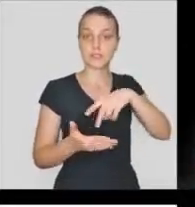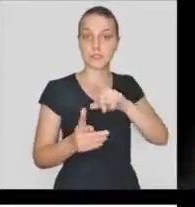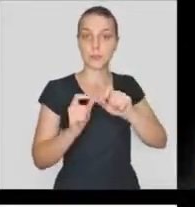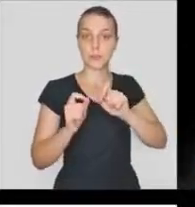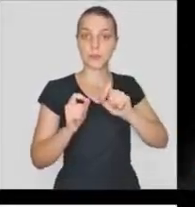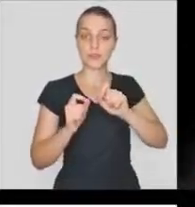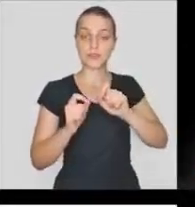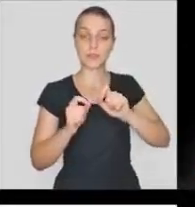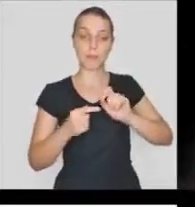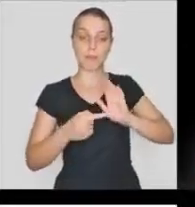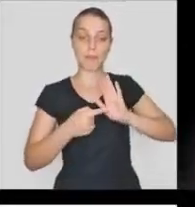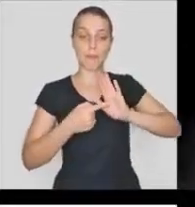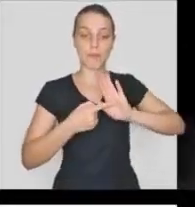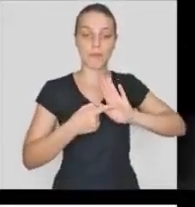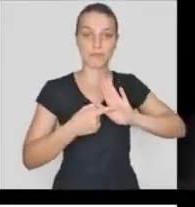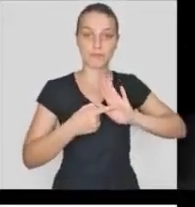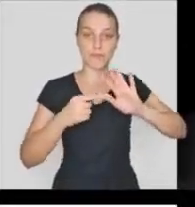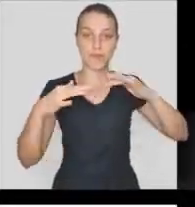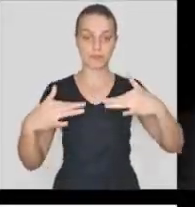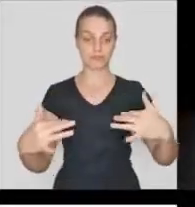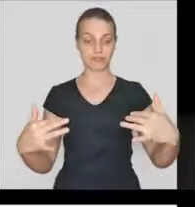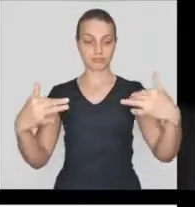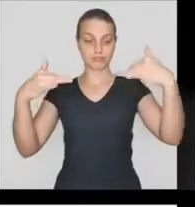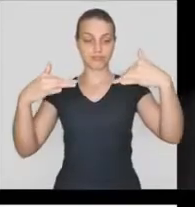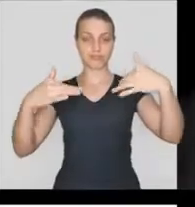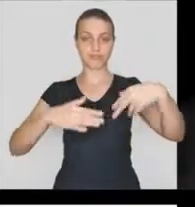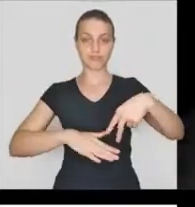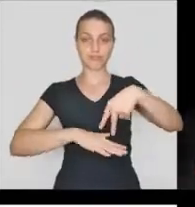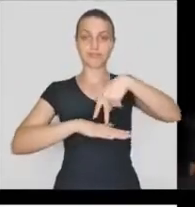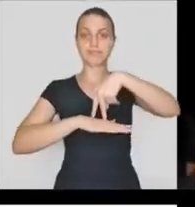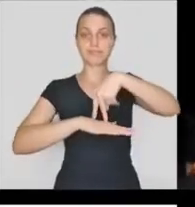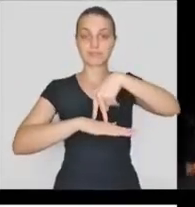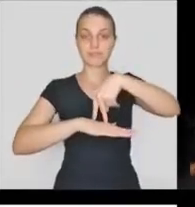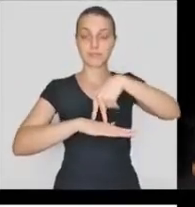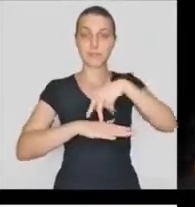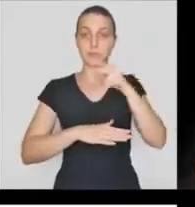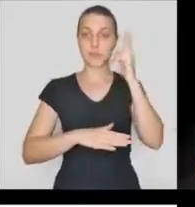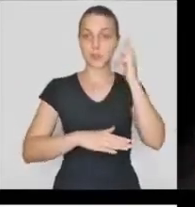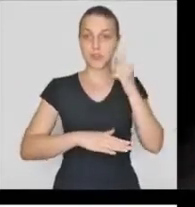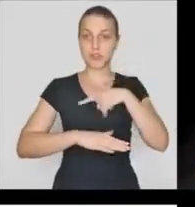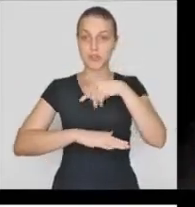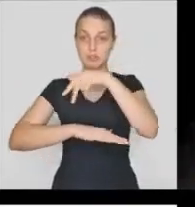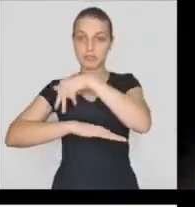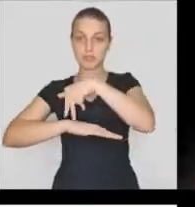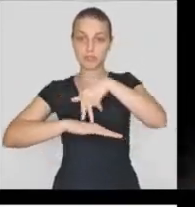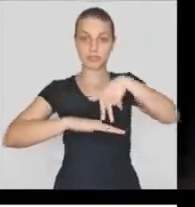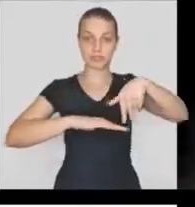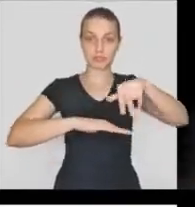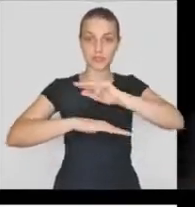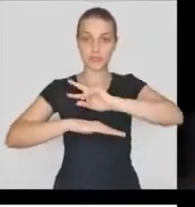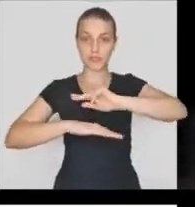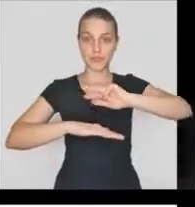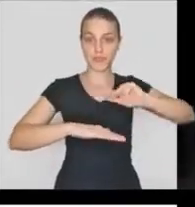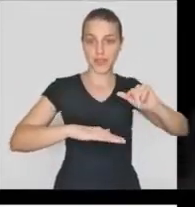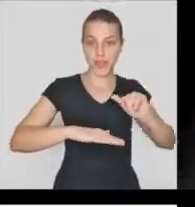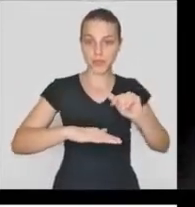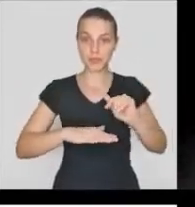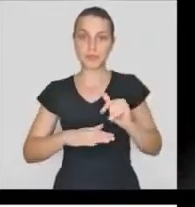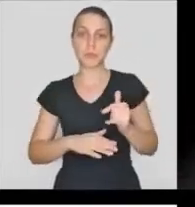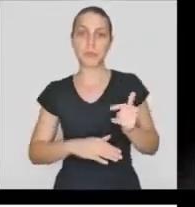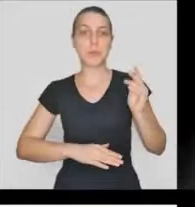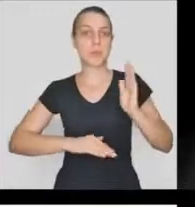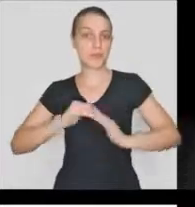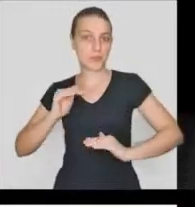estudados, coreografados, harmonizados. Geralmente são feitas por dançarinos peritos, que são